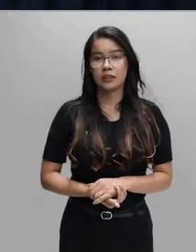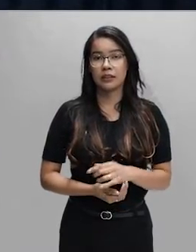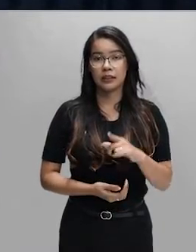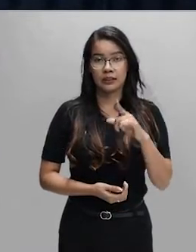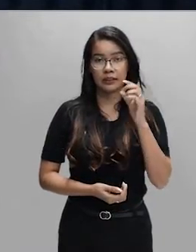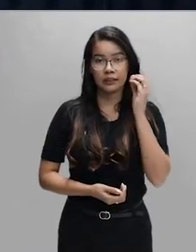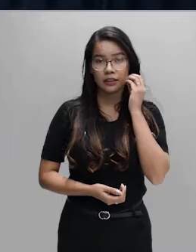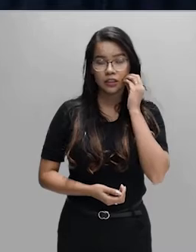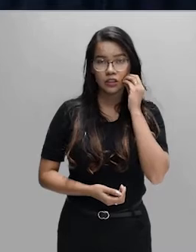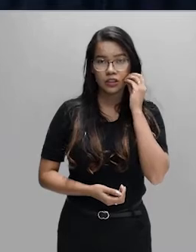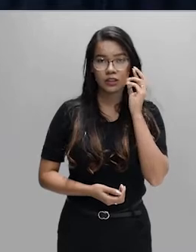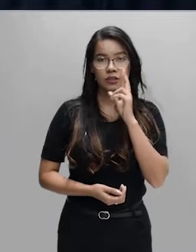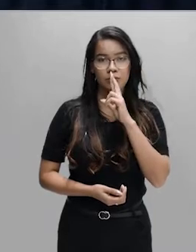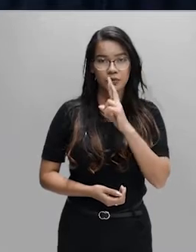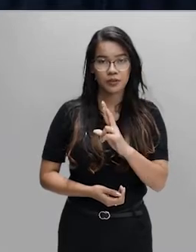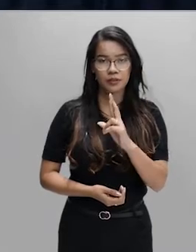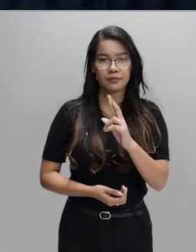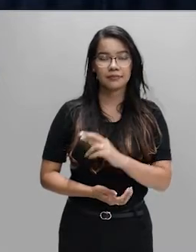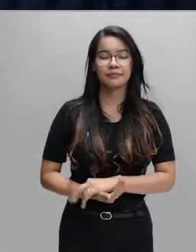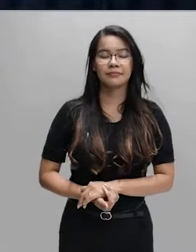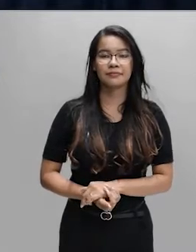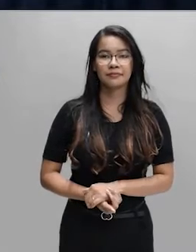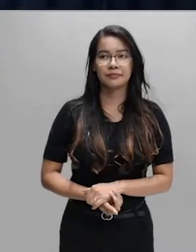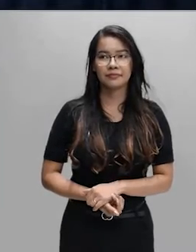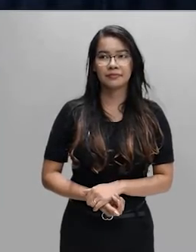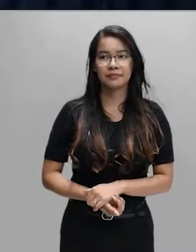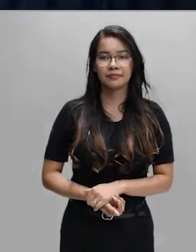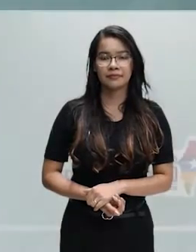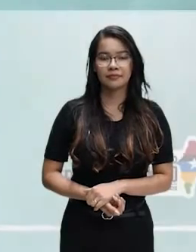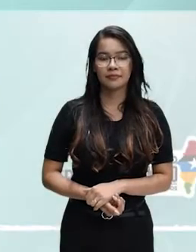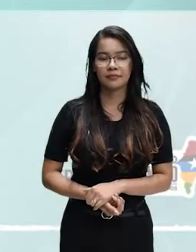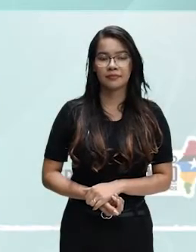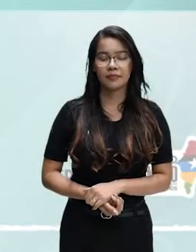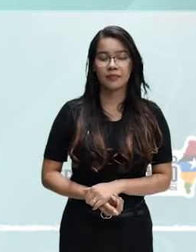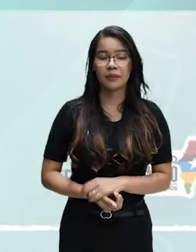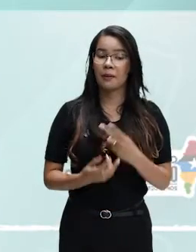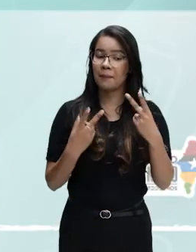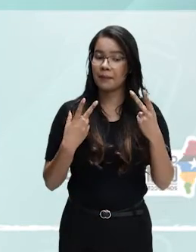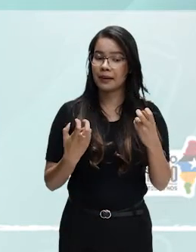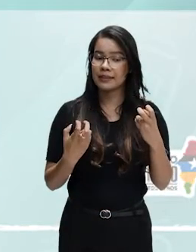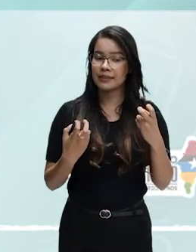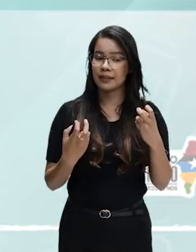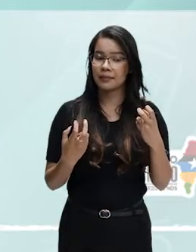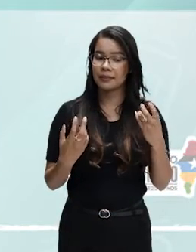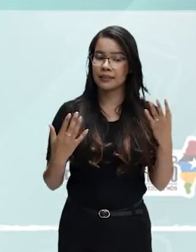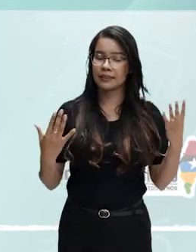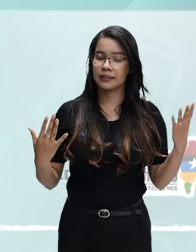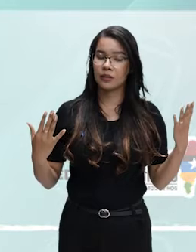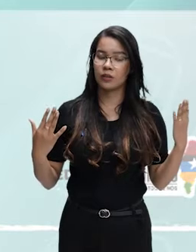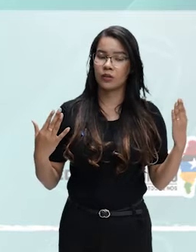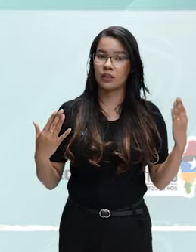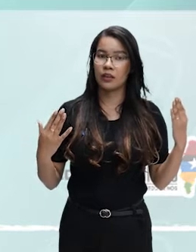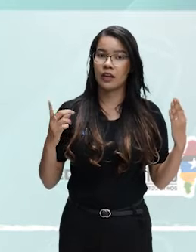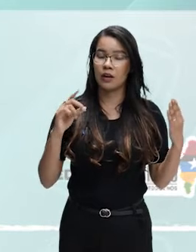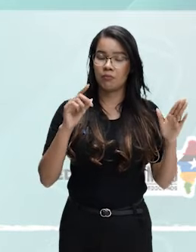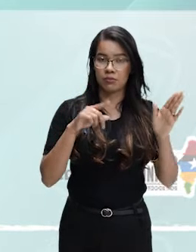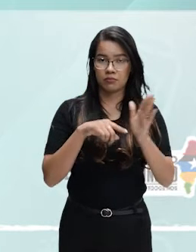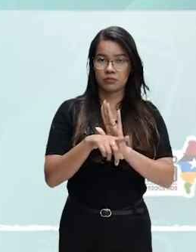tente responder, que a gente vai trazer a solução aqui para vocês. Okay? Olha, pessoal, então veja, isso é uma